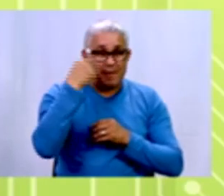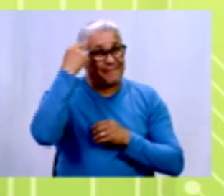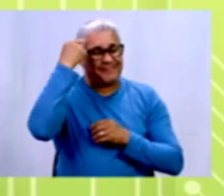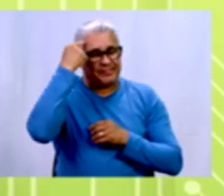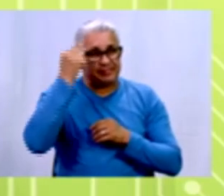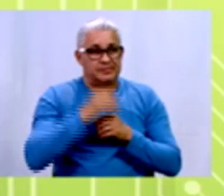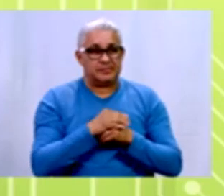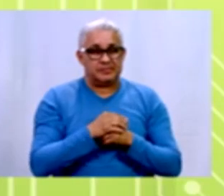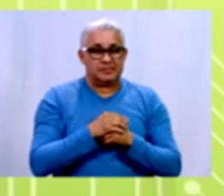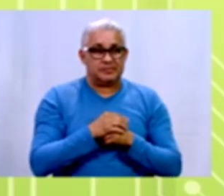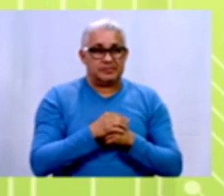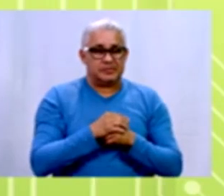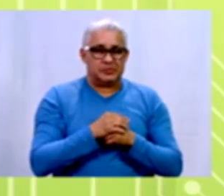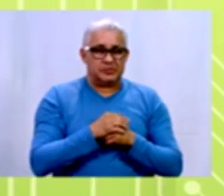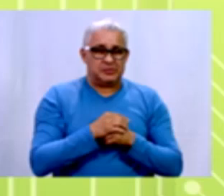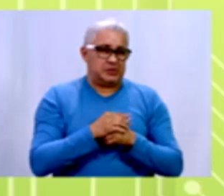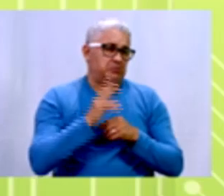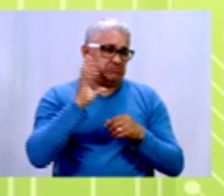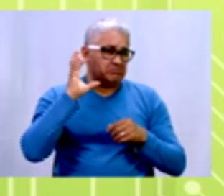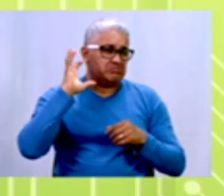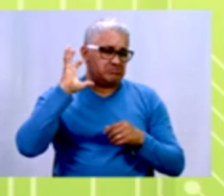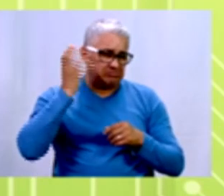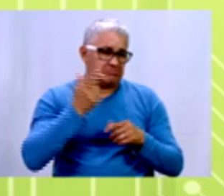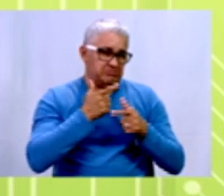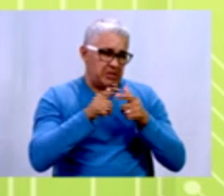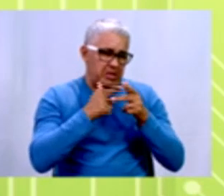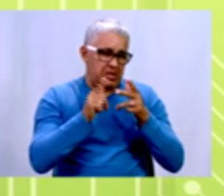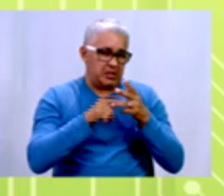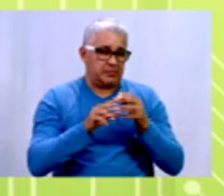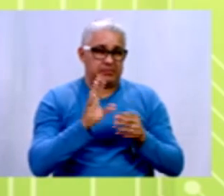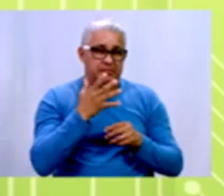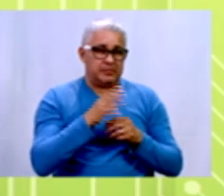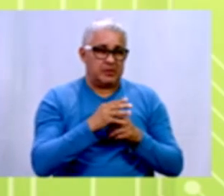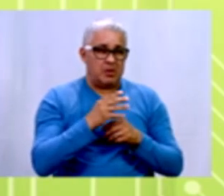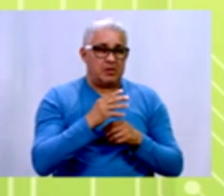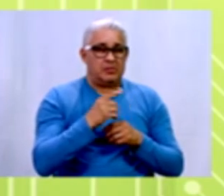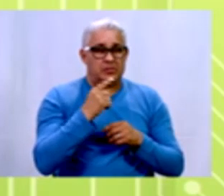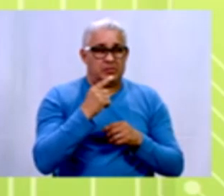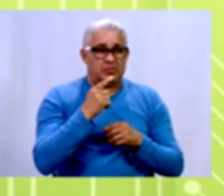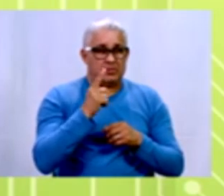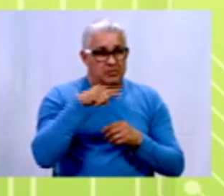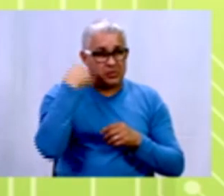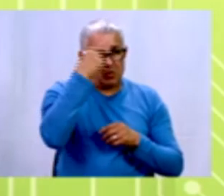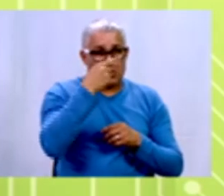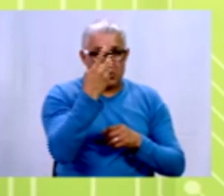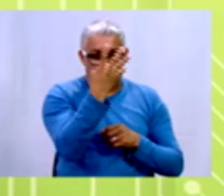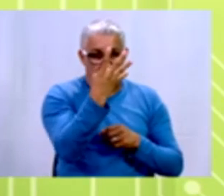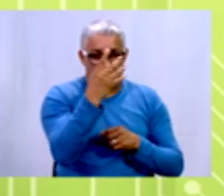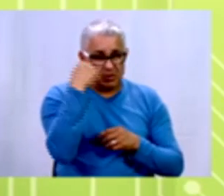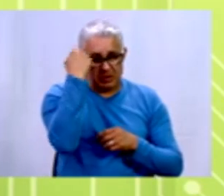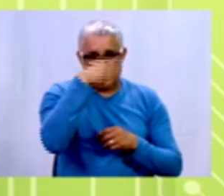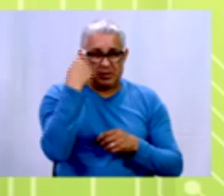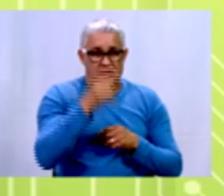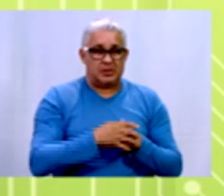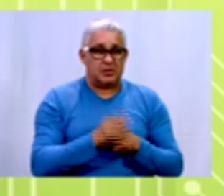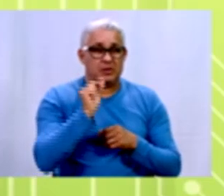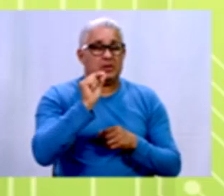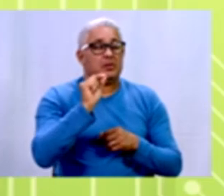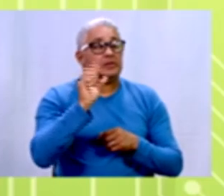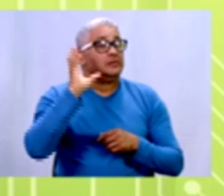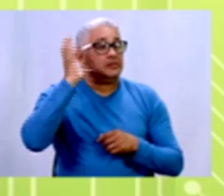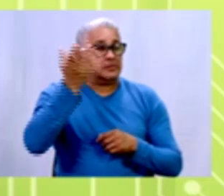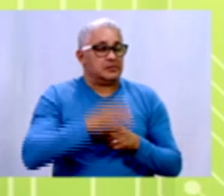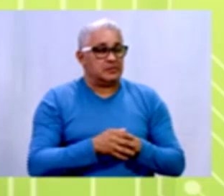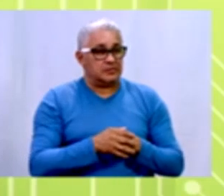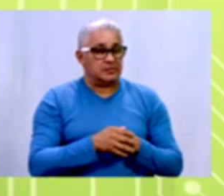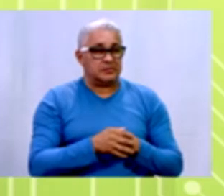prevendo, de acordo com todos os transtornos, ele levou 4 horas. O que vai acontecer na hora que esse taxista